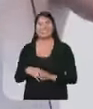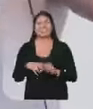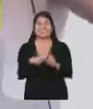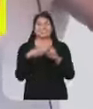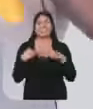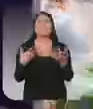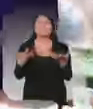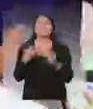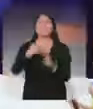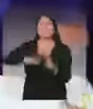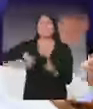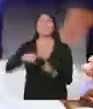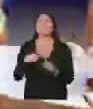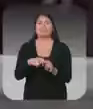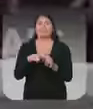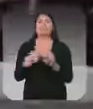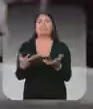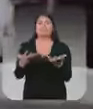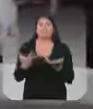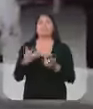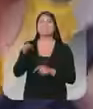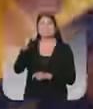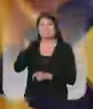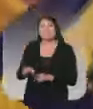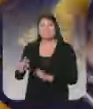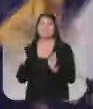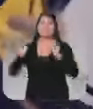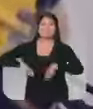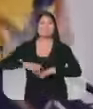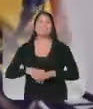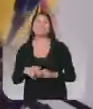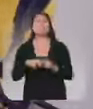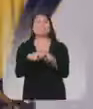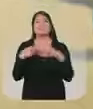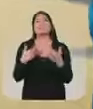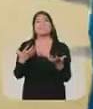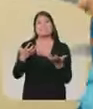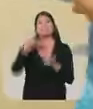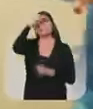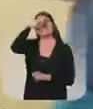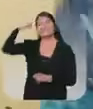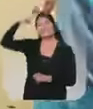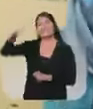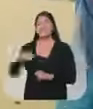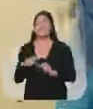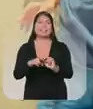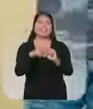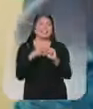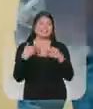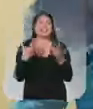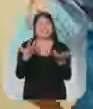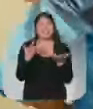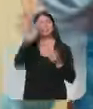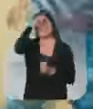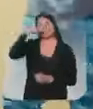quero o Wilson. É por isso que eu quero, mas é por isso que eu quero quem é capaz. É por isso que eu quero o